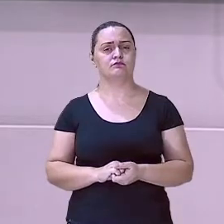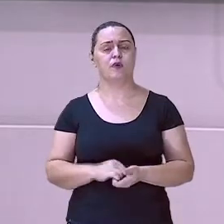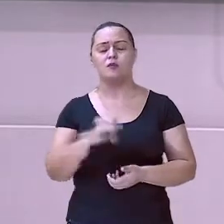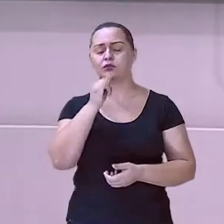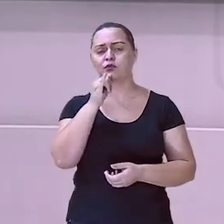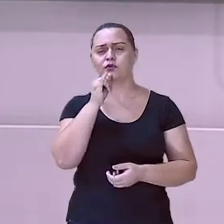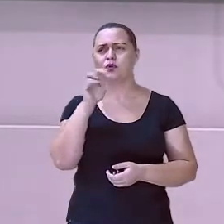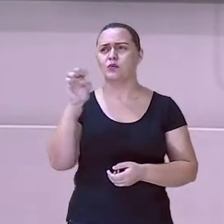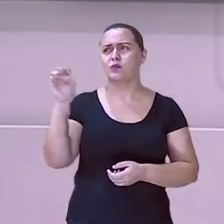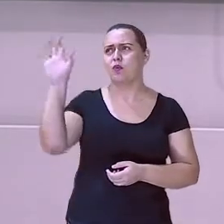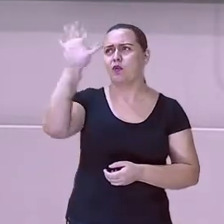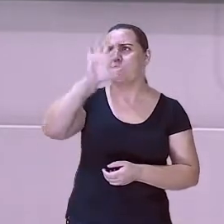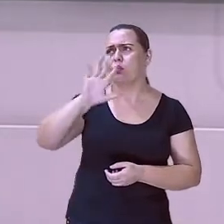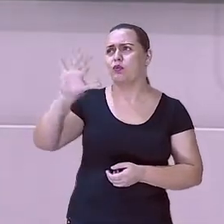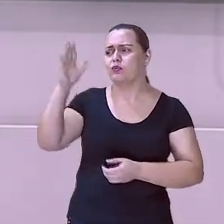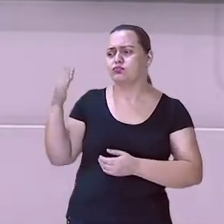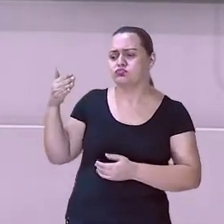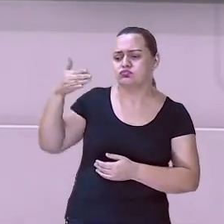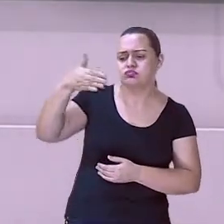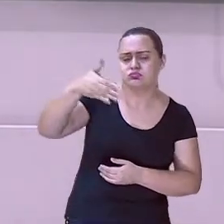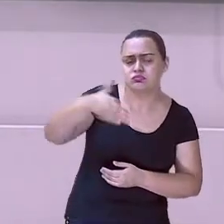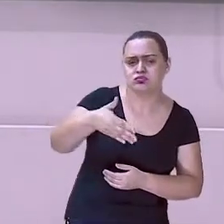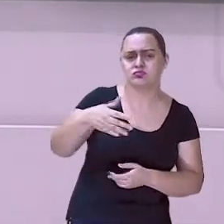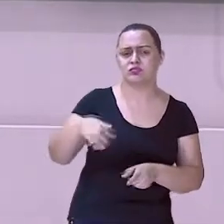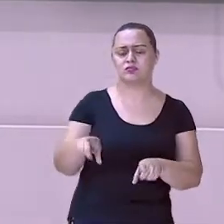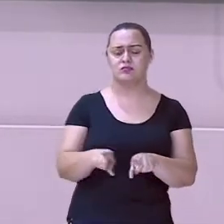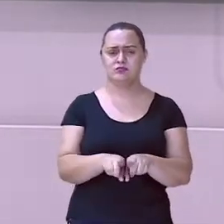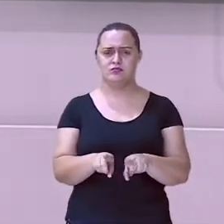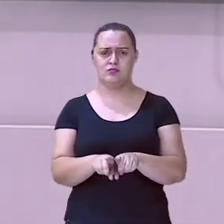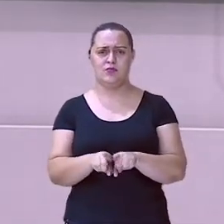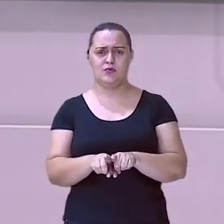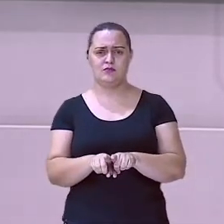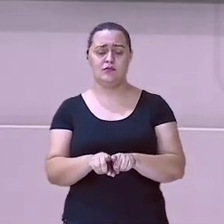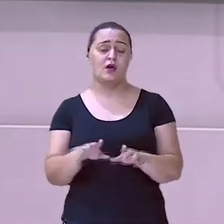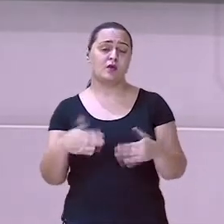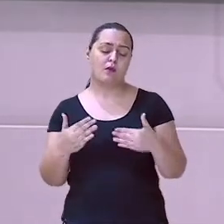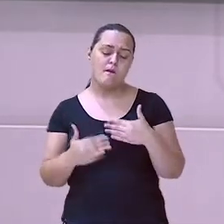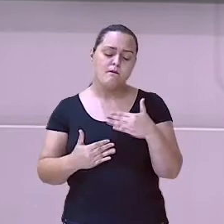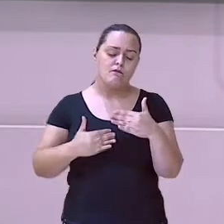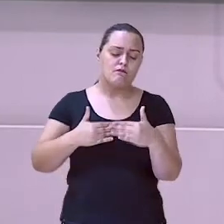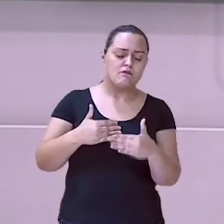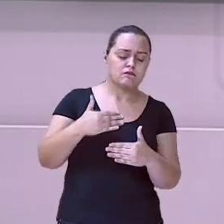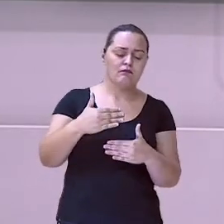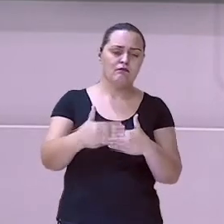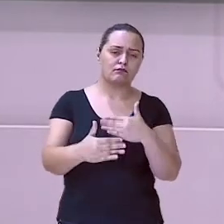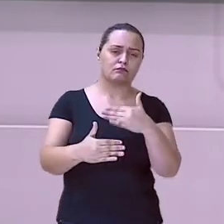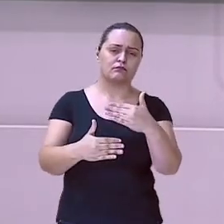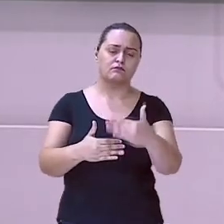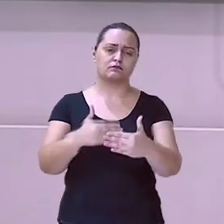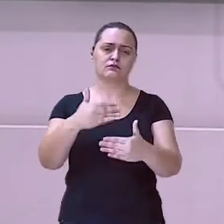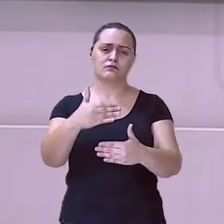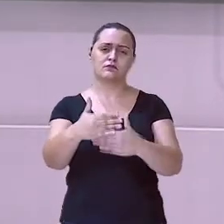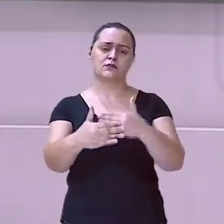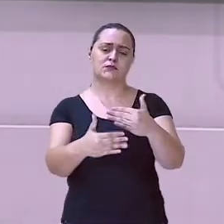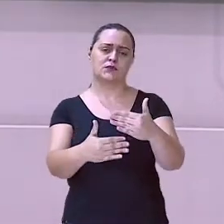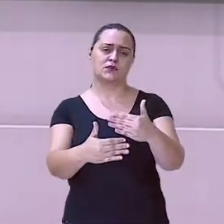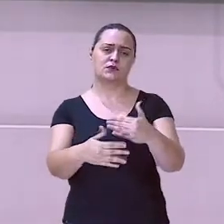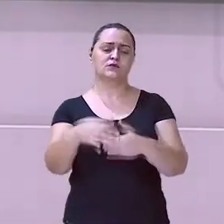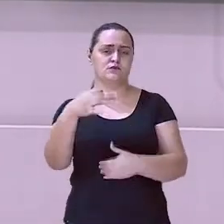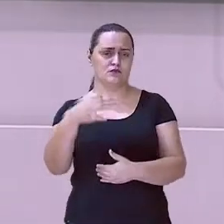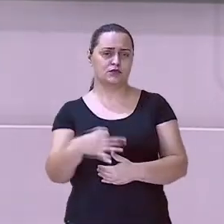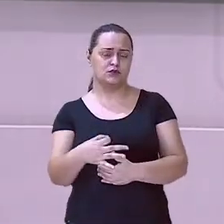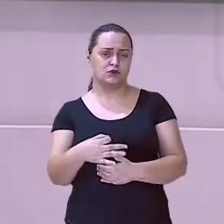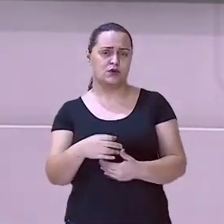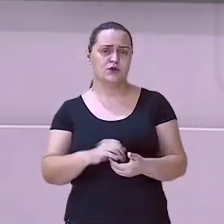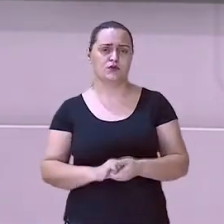E no processo de que como eles viviam um sistema capitalista,